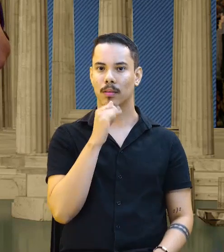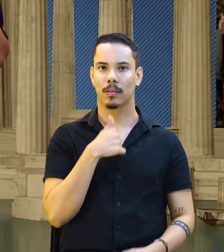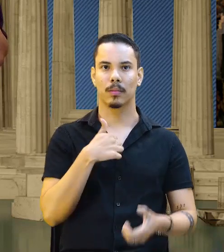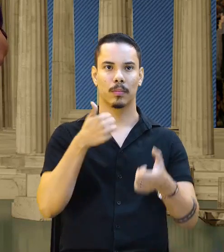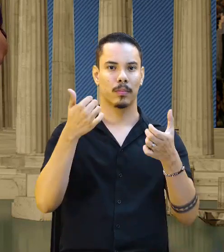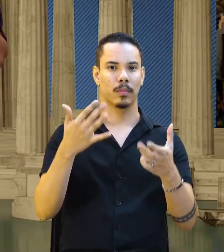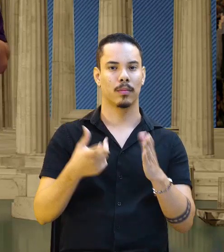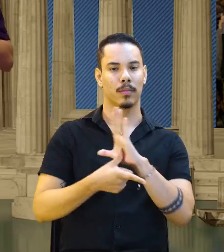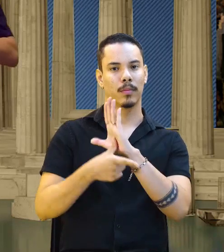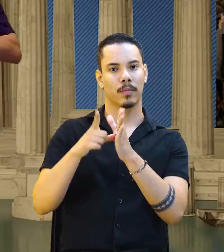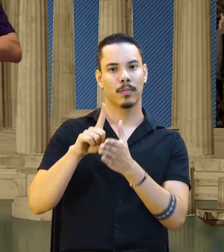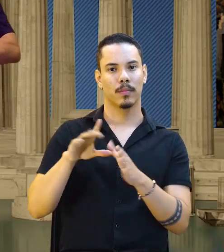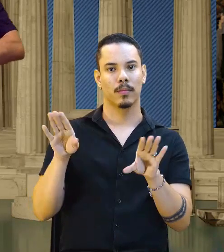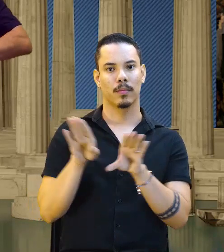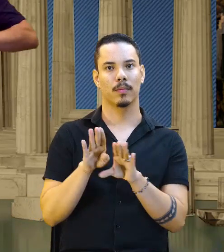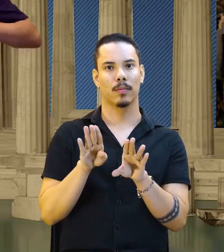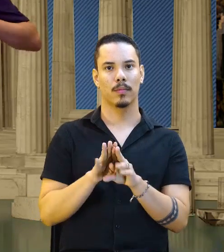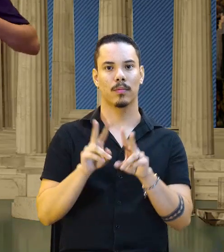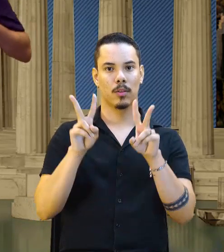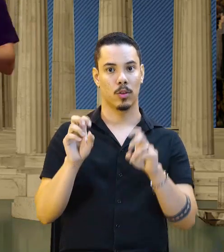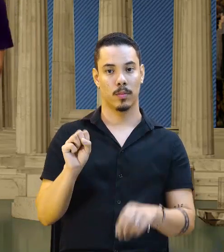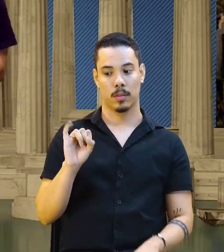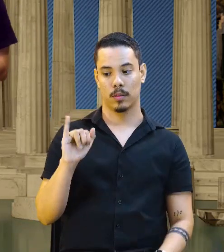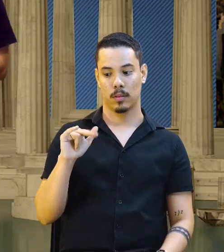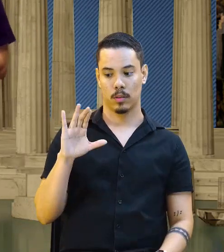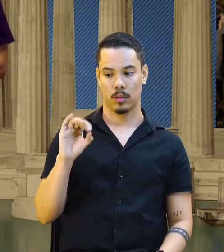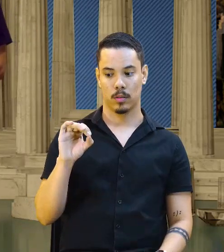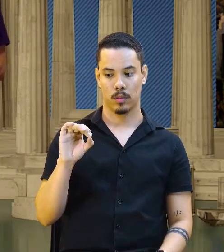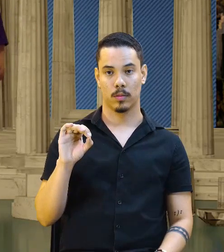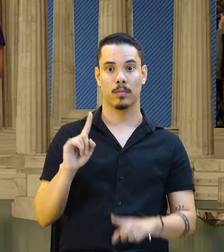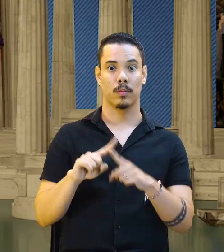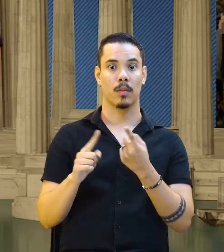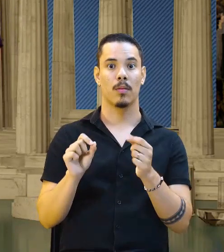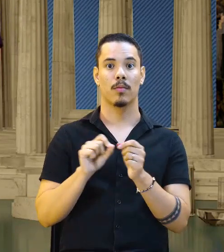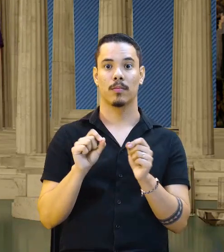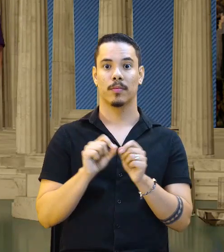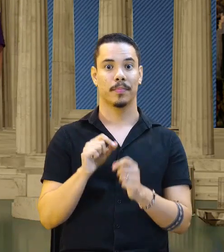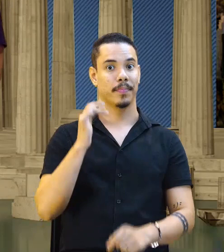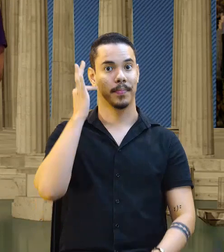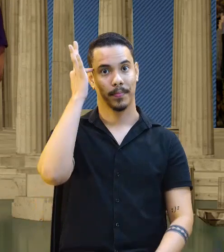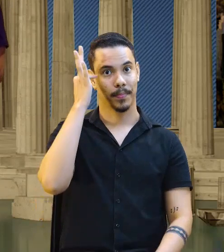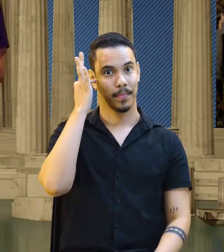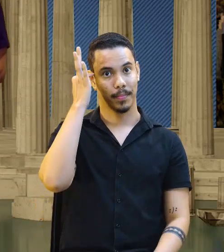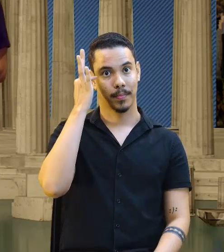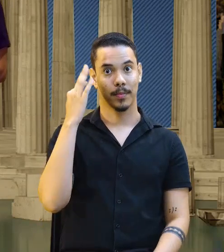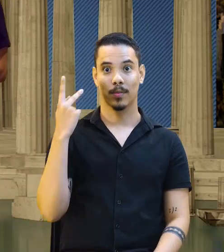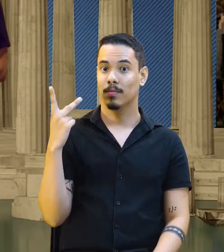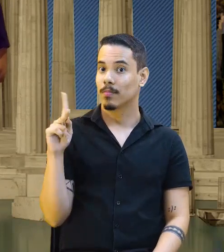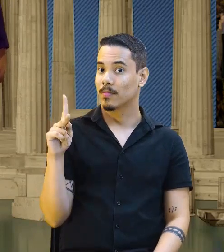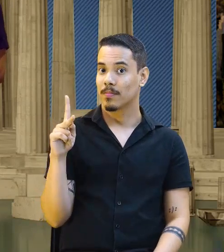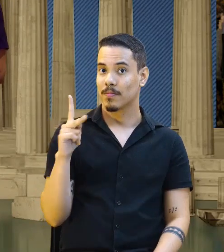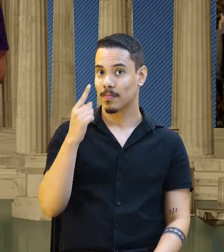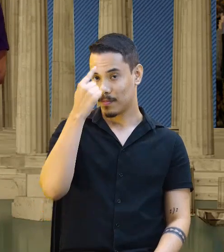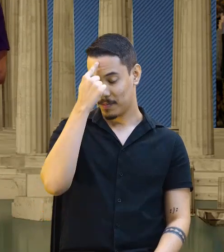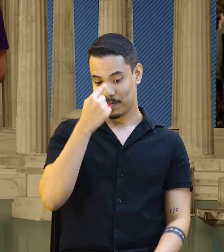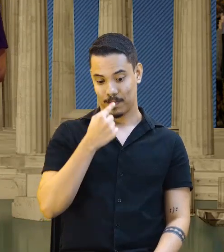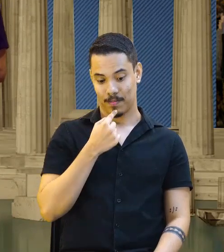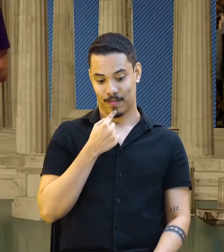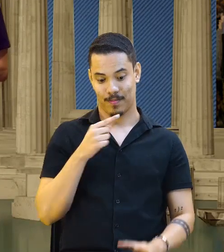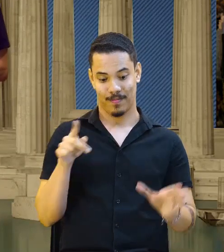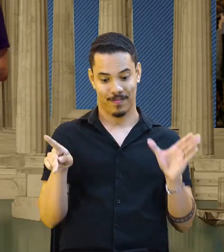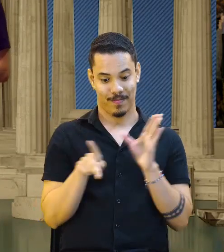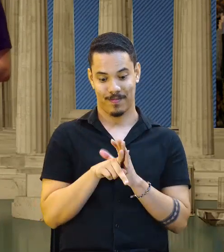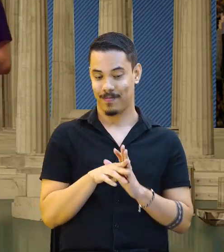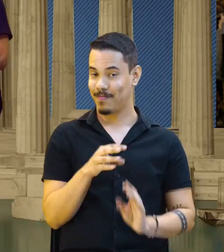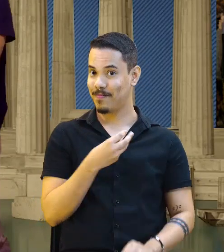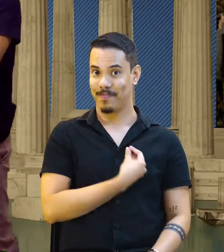anteriormente da questão do cínico, ele fazia da filosofia o seu estilo de vida, não é,